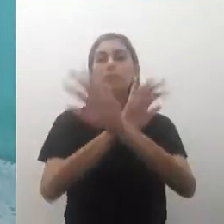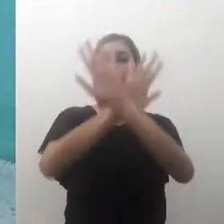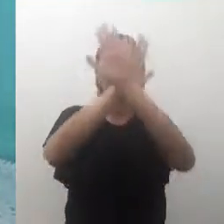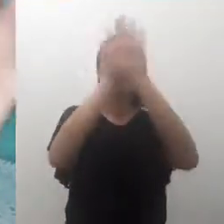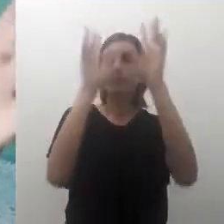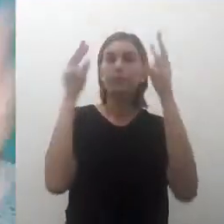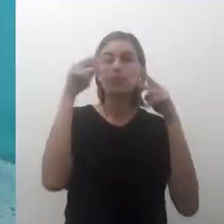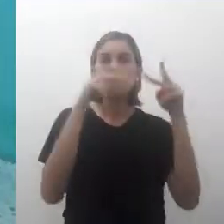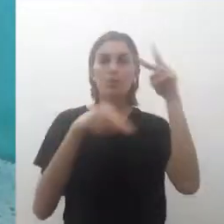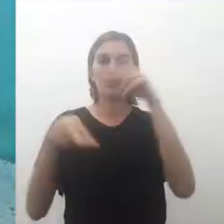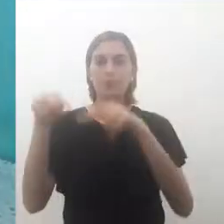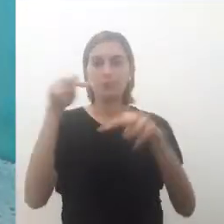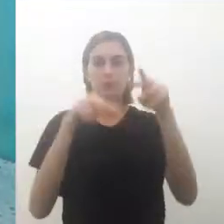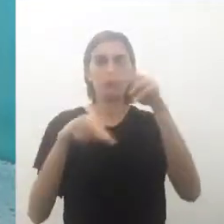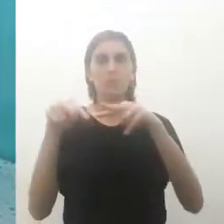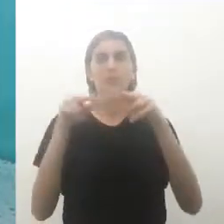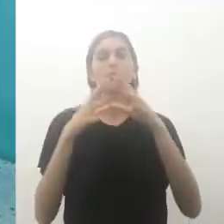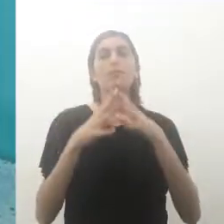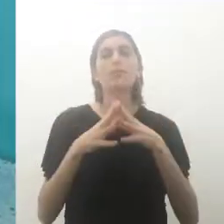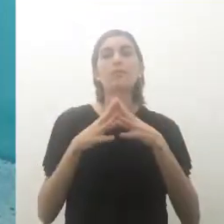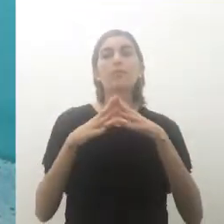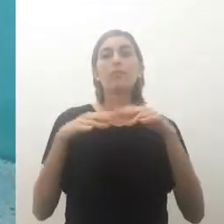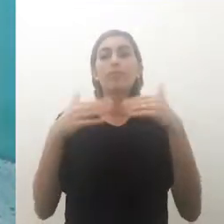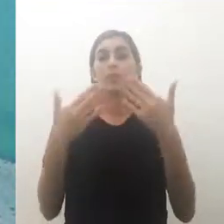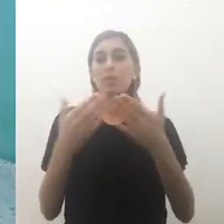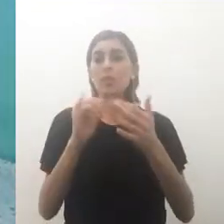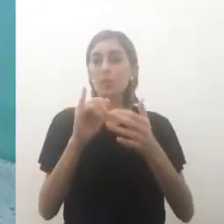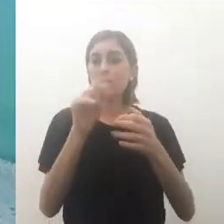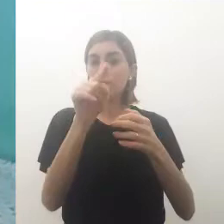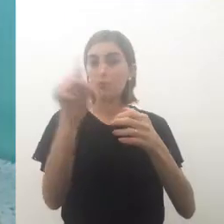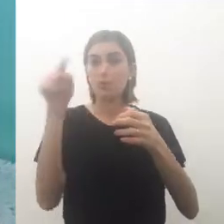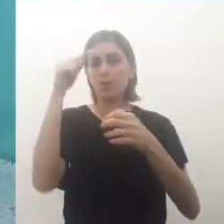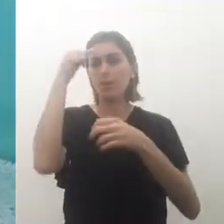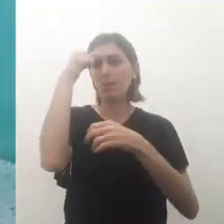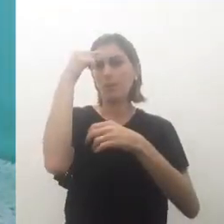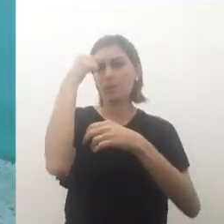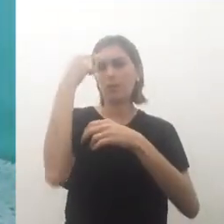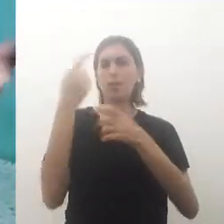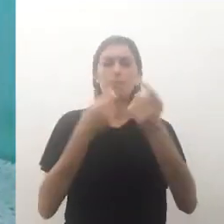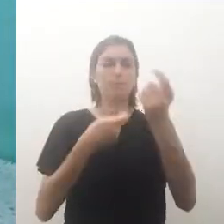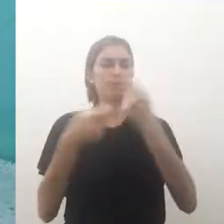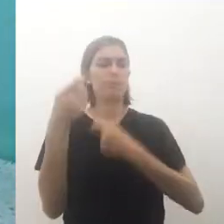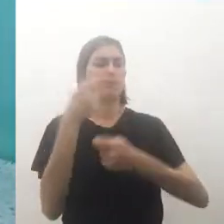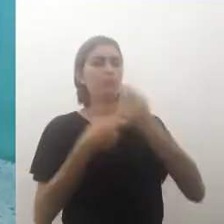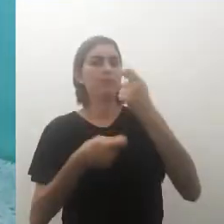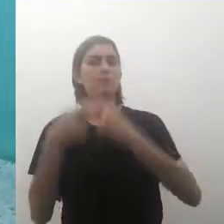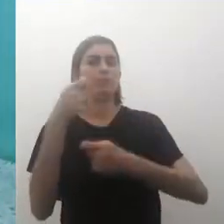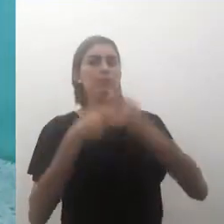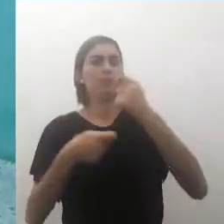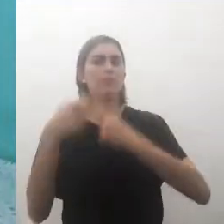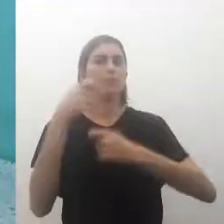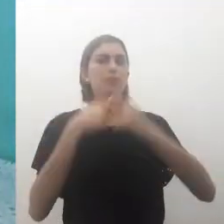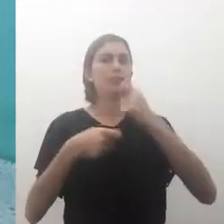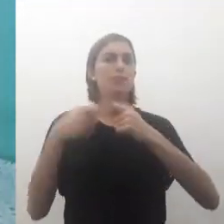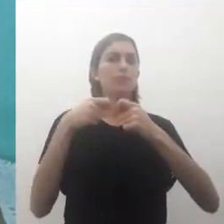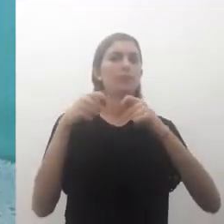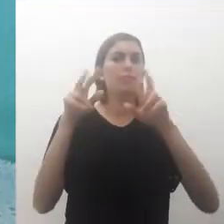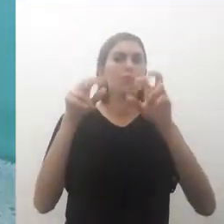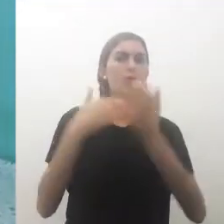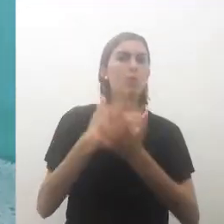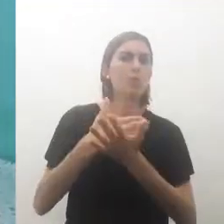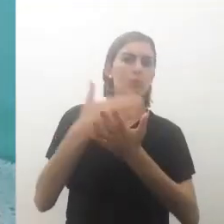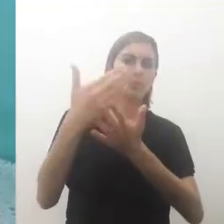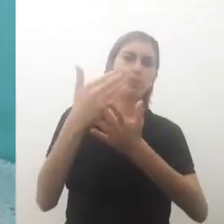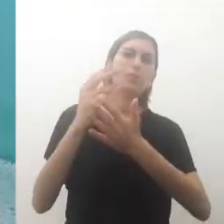gente ampliar a nossa visão de mundo. É legal, dá uma lida lá. Bem, se você pensar sobre administração partindo do